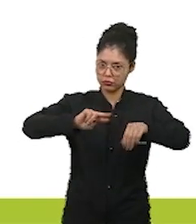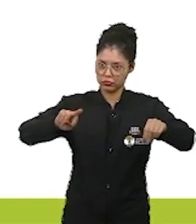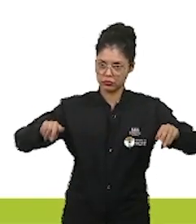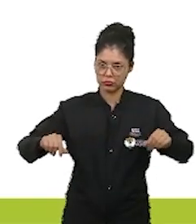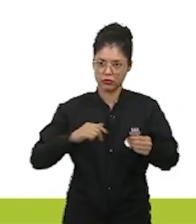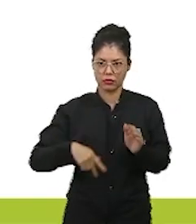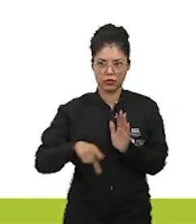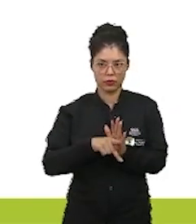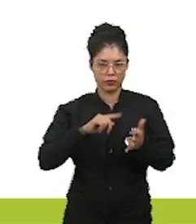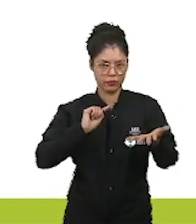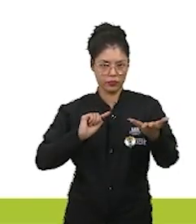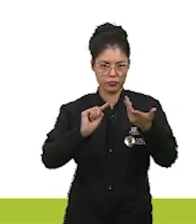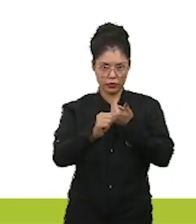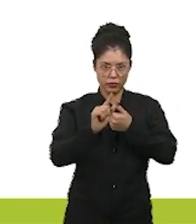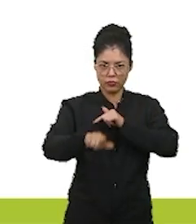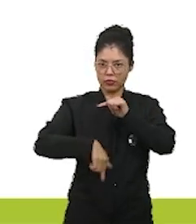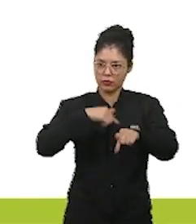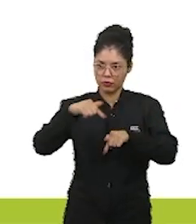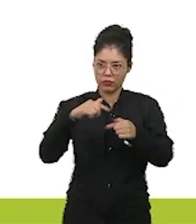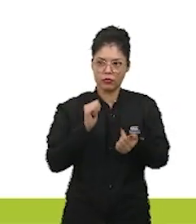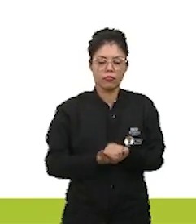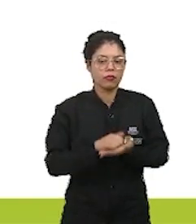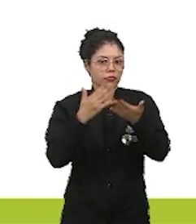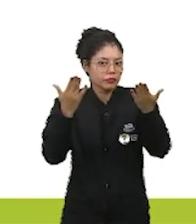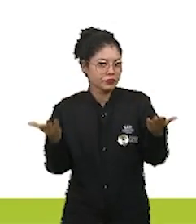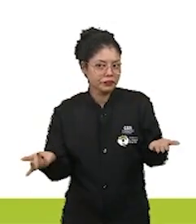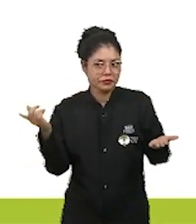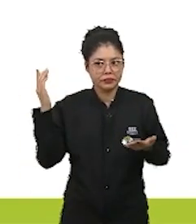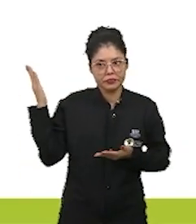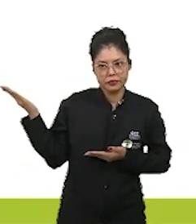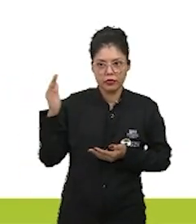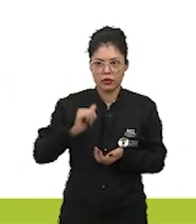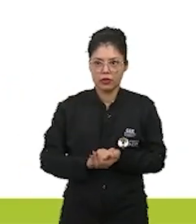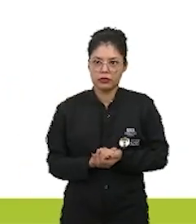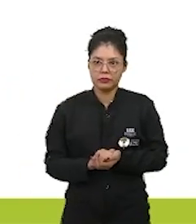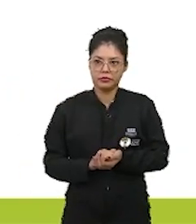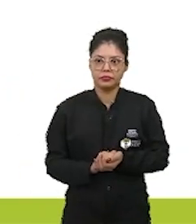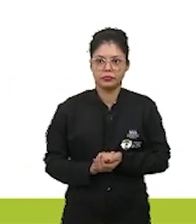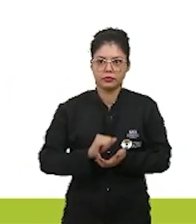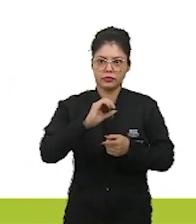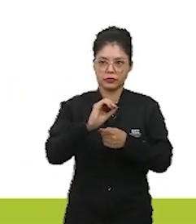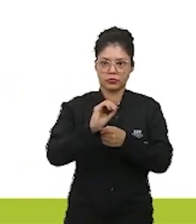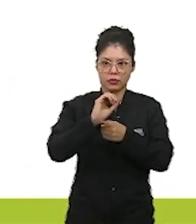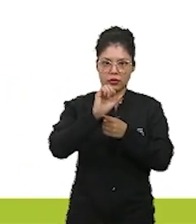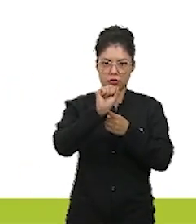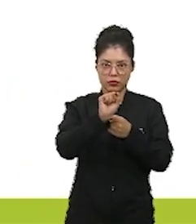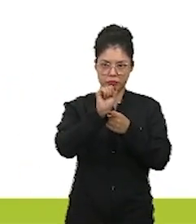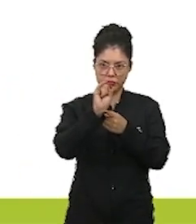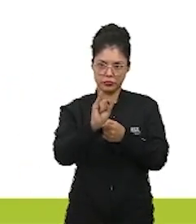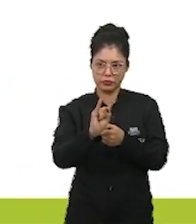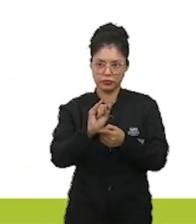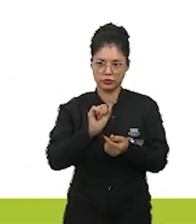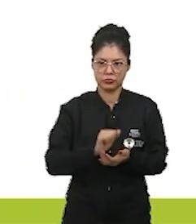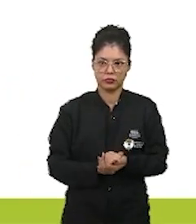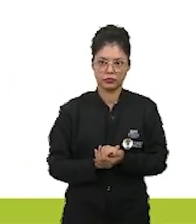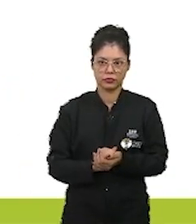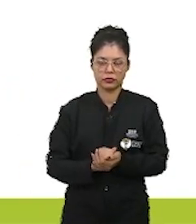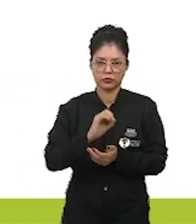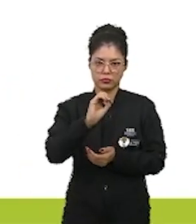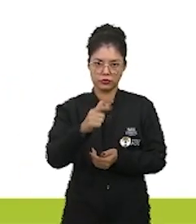formado por elementos químicos. No caso aqui do granito, o elemento químico que é formado principal aí é o